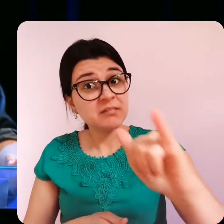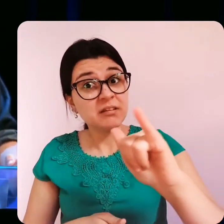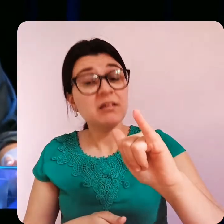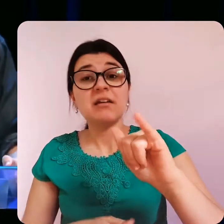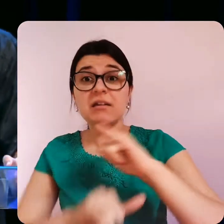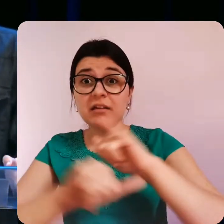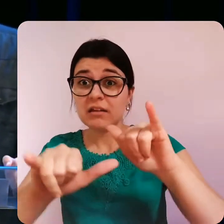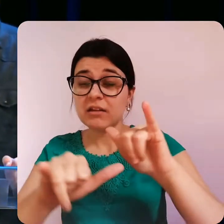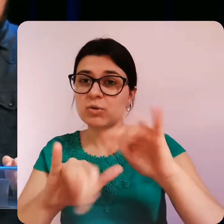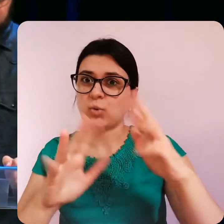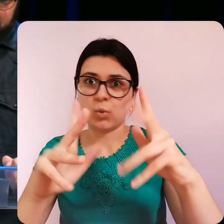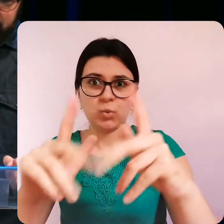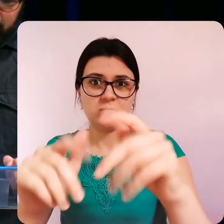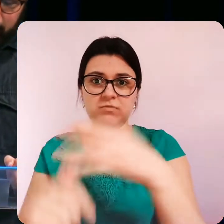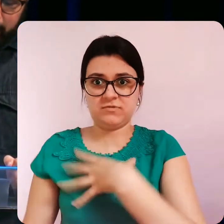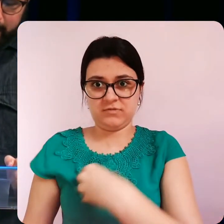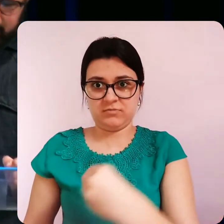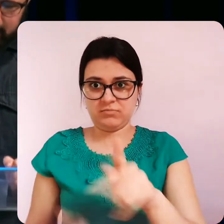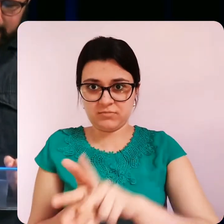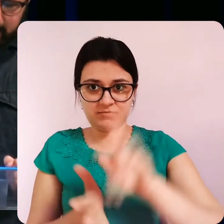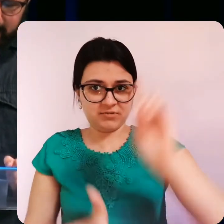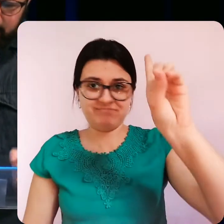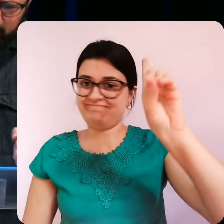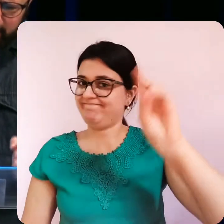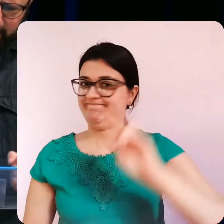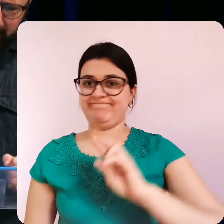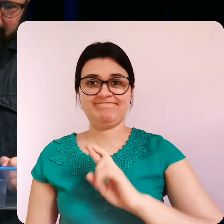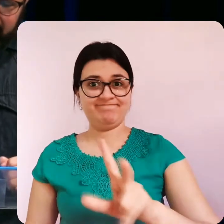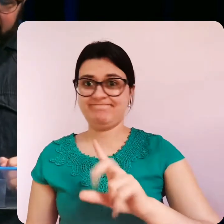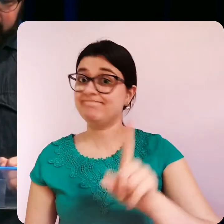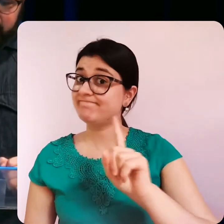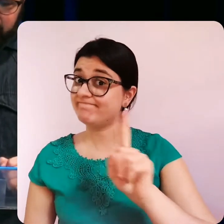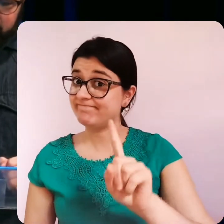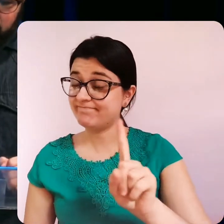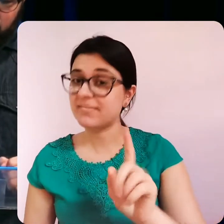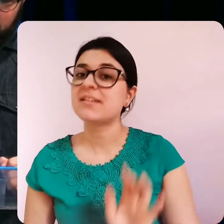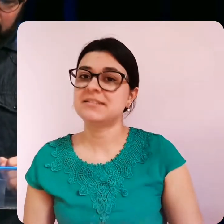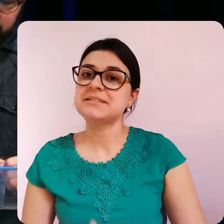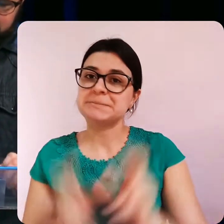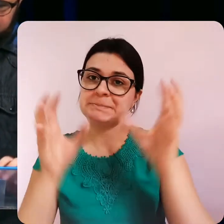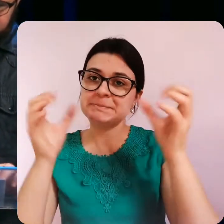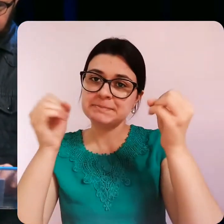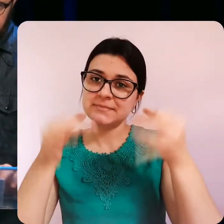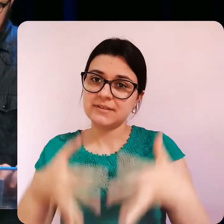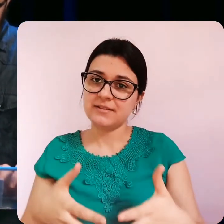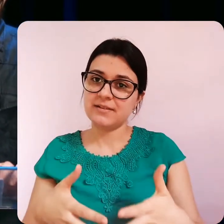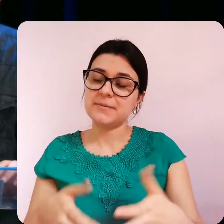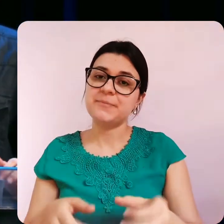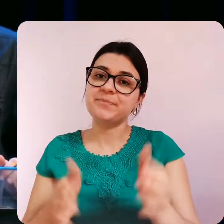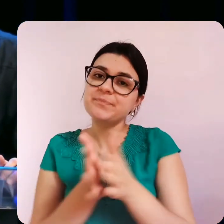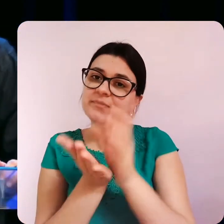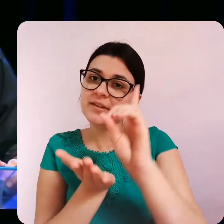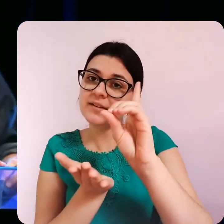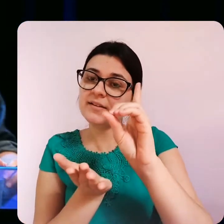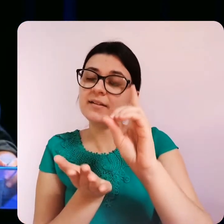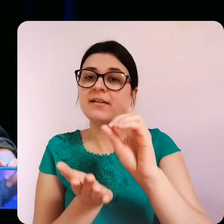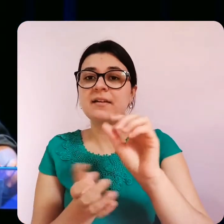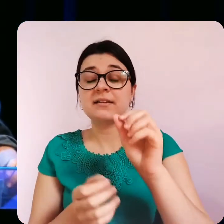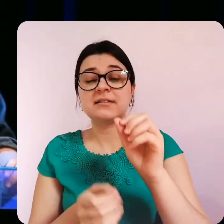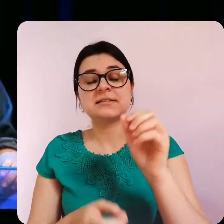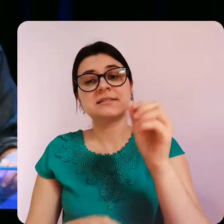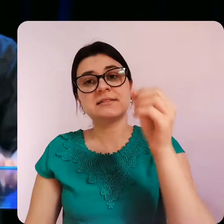cá, porque ainda dá tempo. Bom, abre a sua Bíblia em Gálatas, no capítulo 4, e nós vamos meditar um